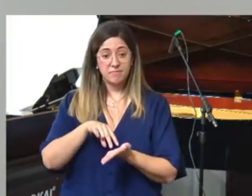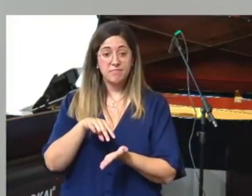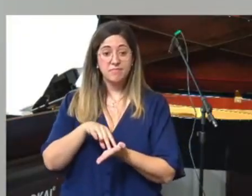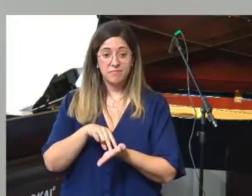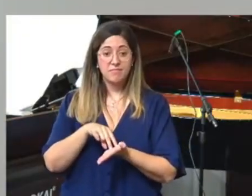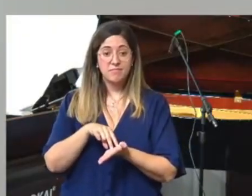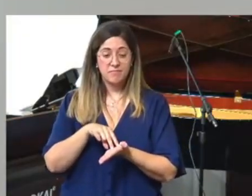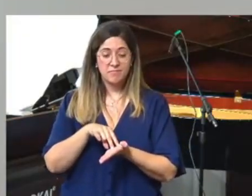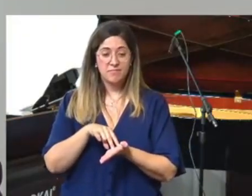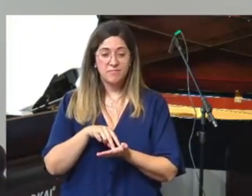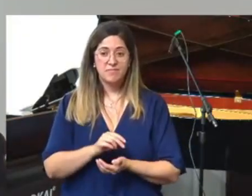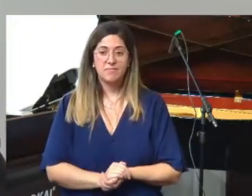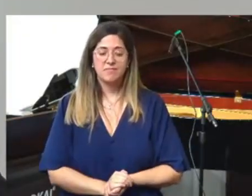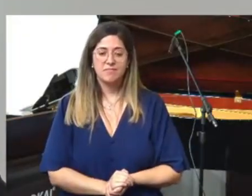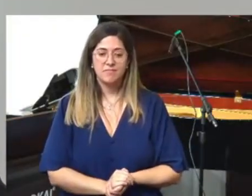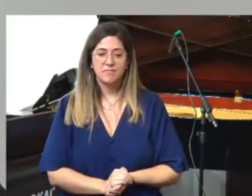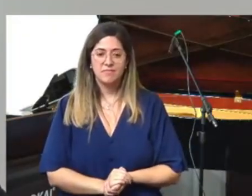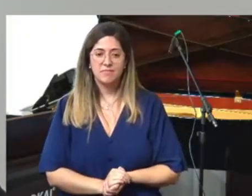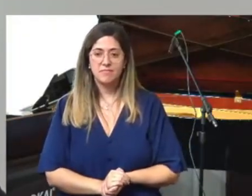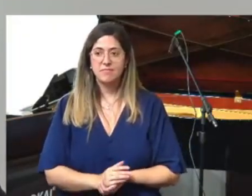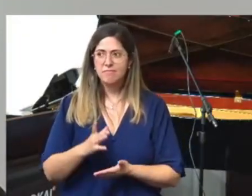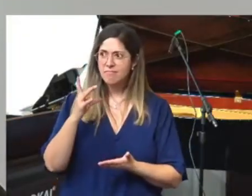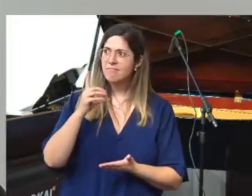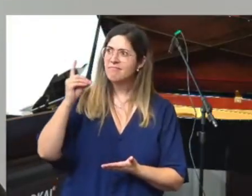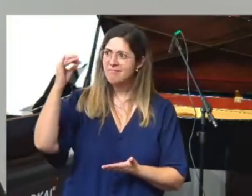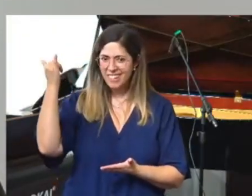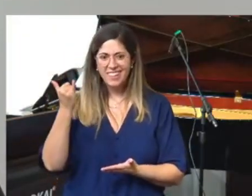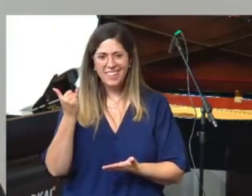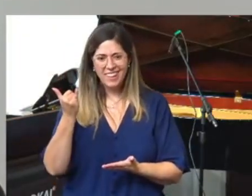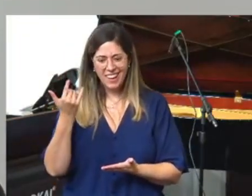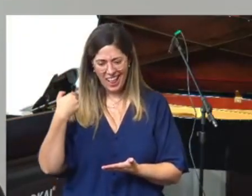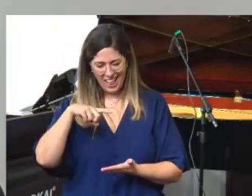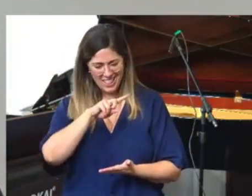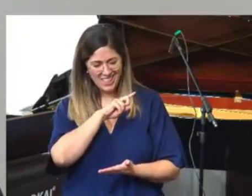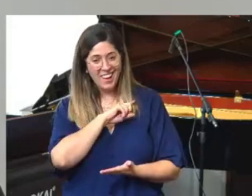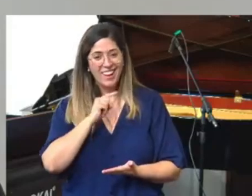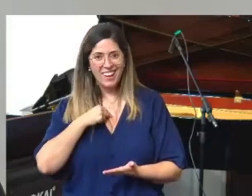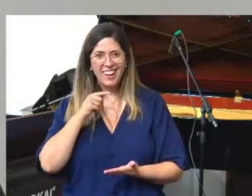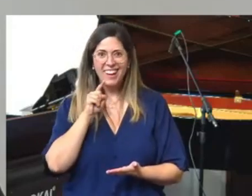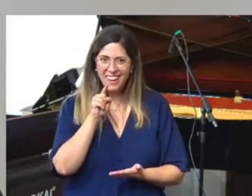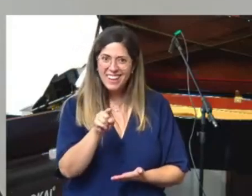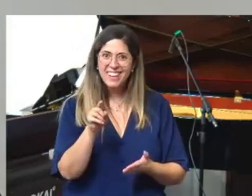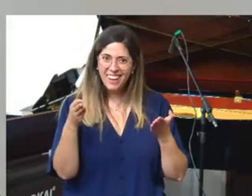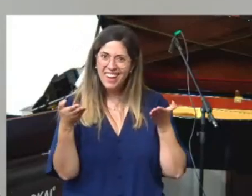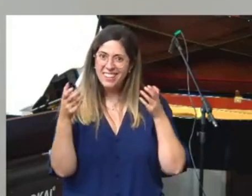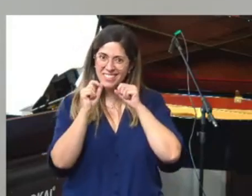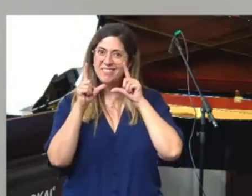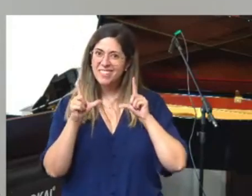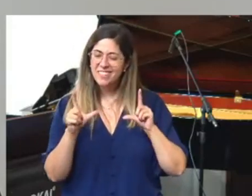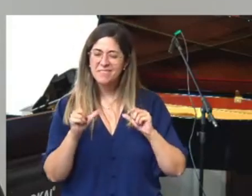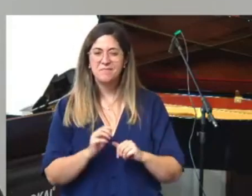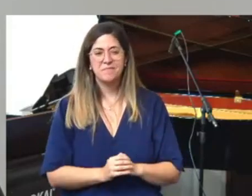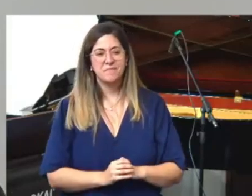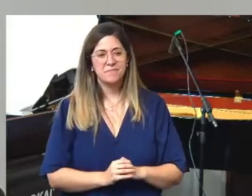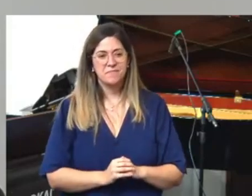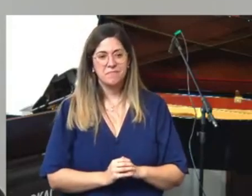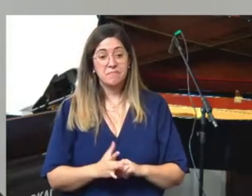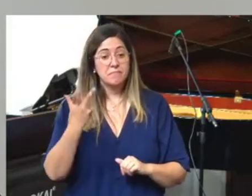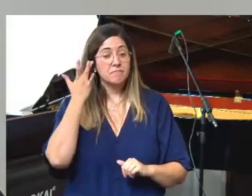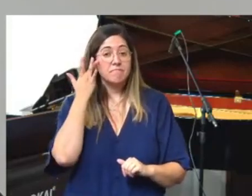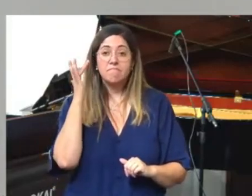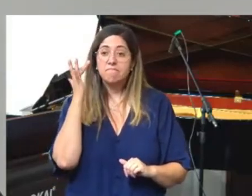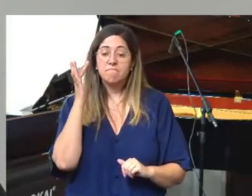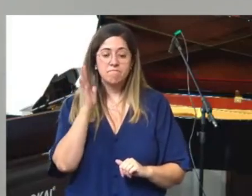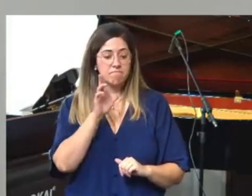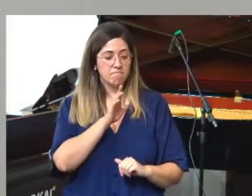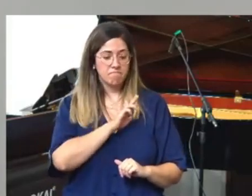Creta. Esta é a palavra de Deus para mim e para você nesta manhã. Meus irmãos, eu não sei